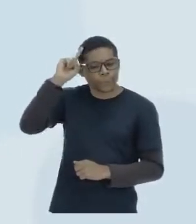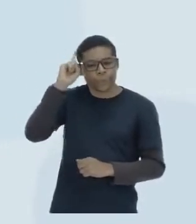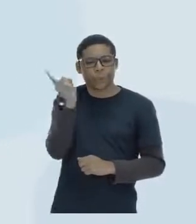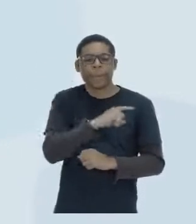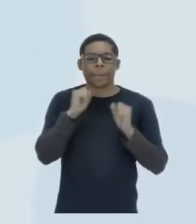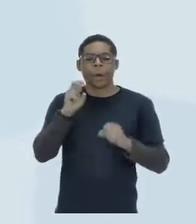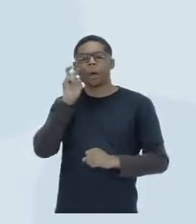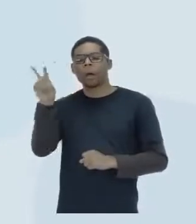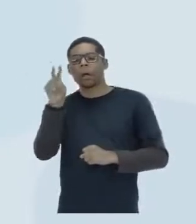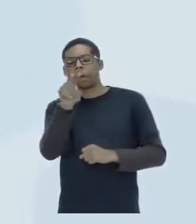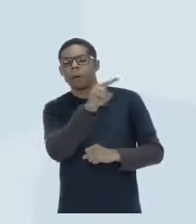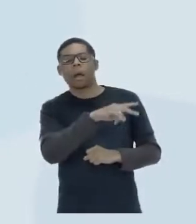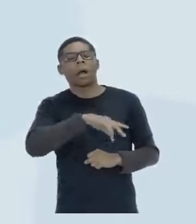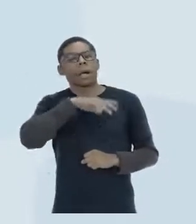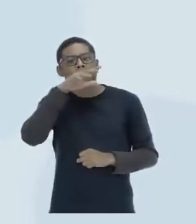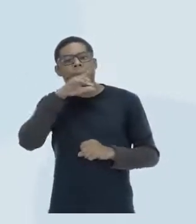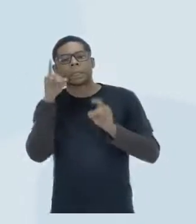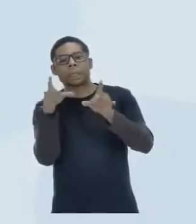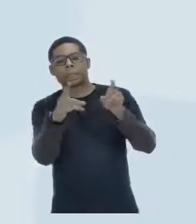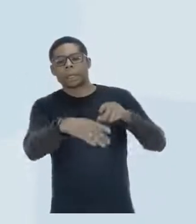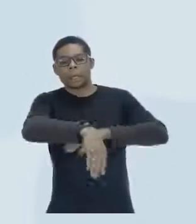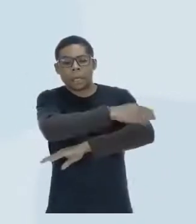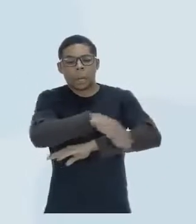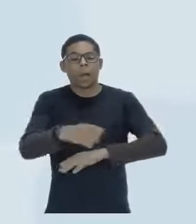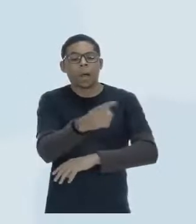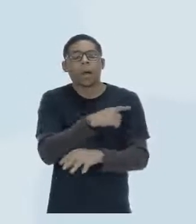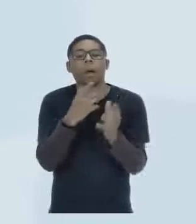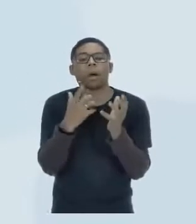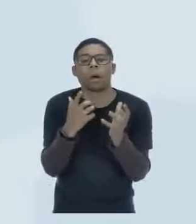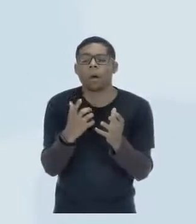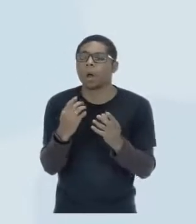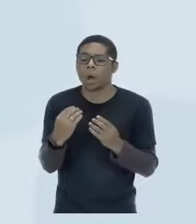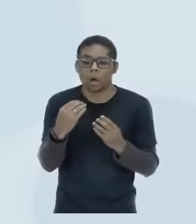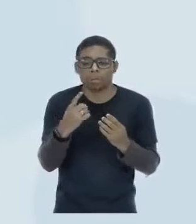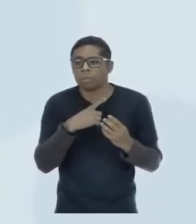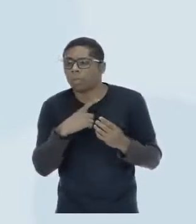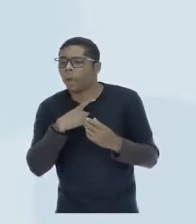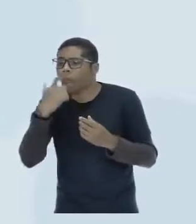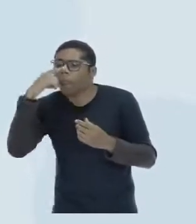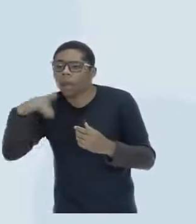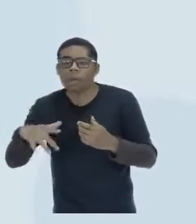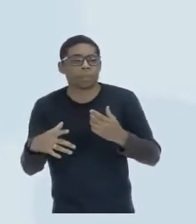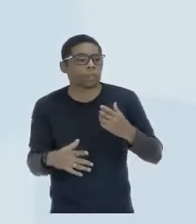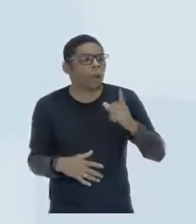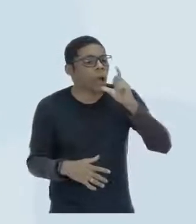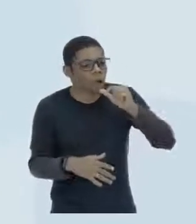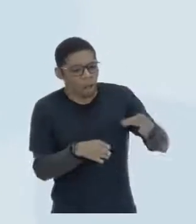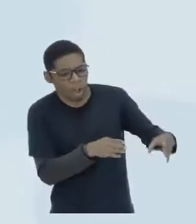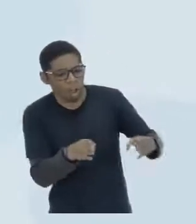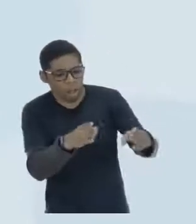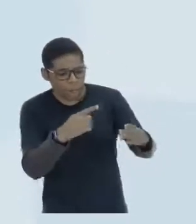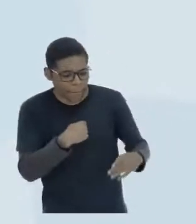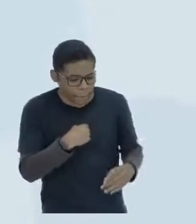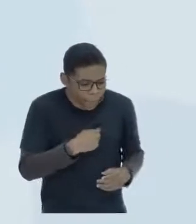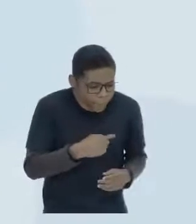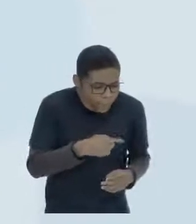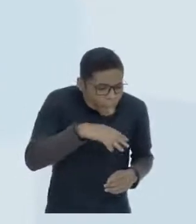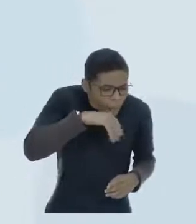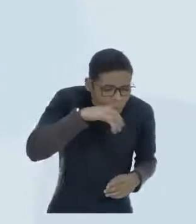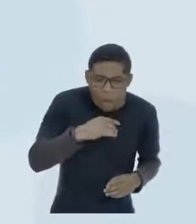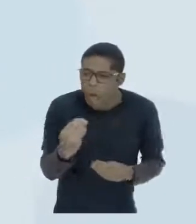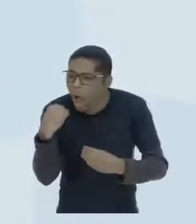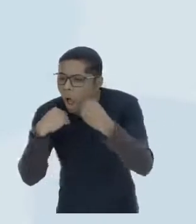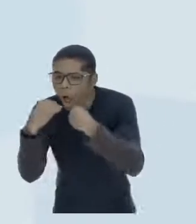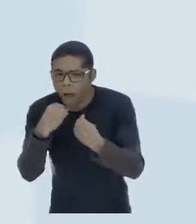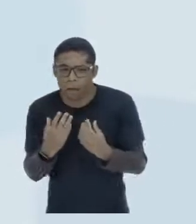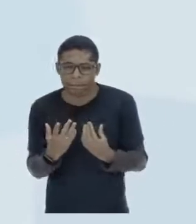podemos observar animais abandonados na rua, lutando para conseguir comer restos de algo ou tomar água em alguma poça. Por outro